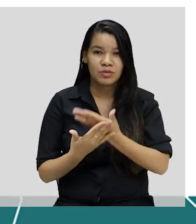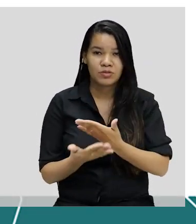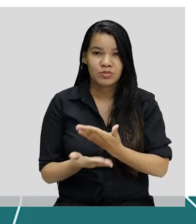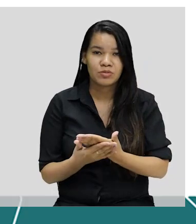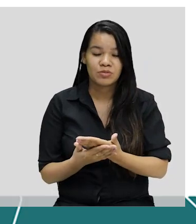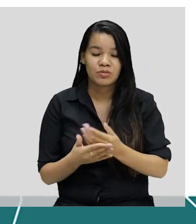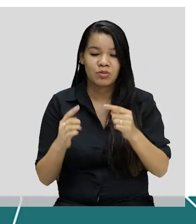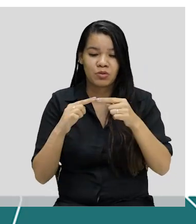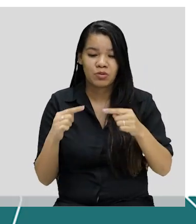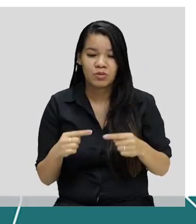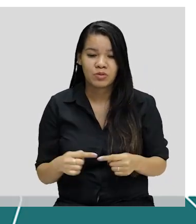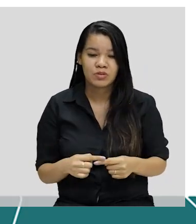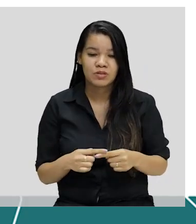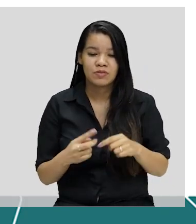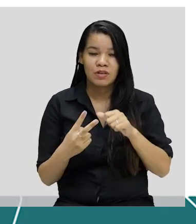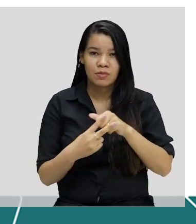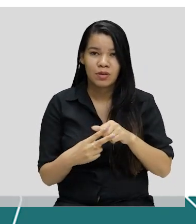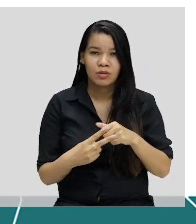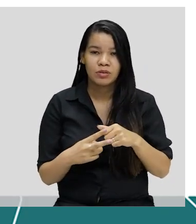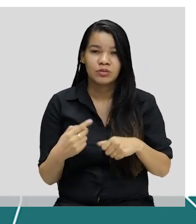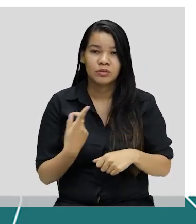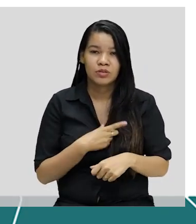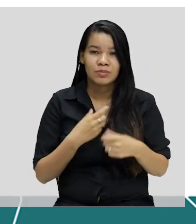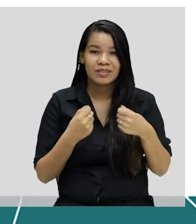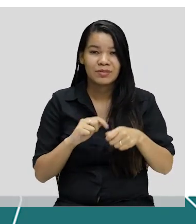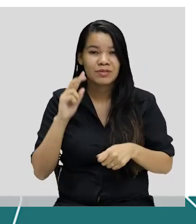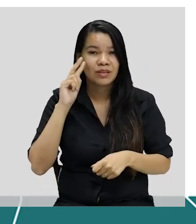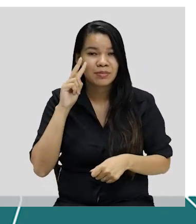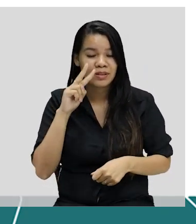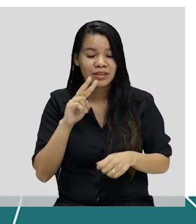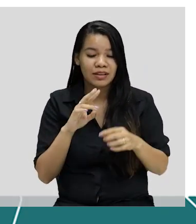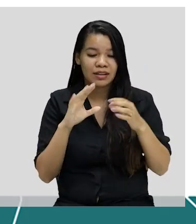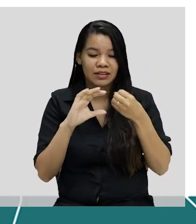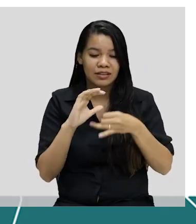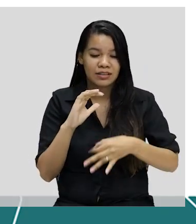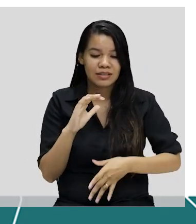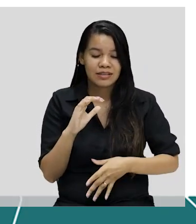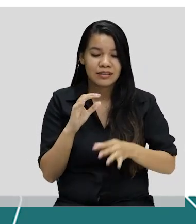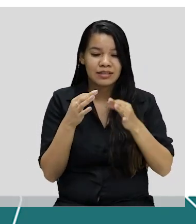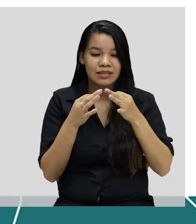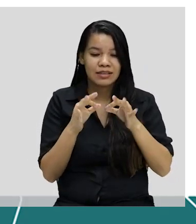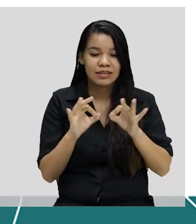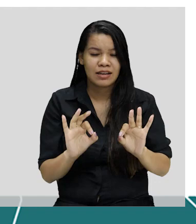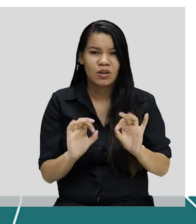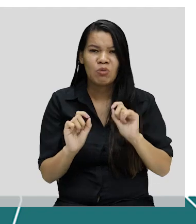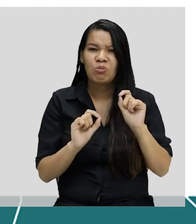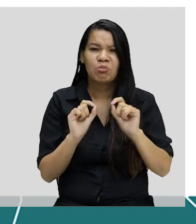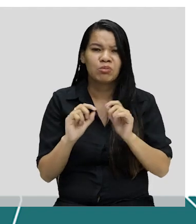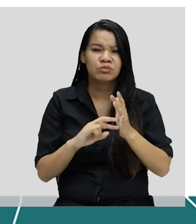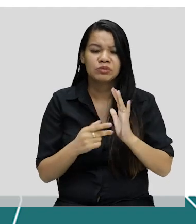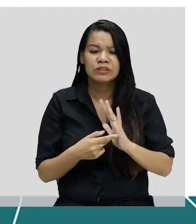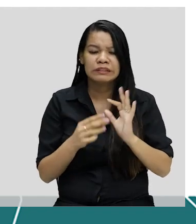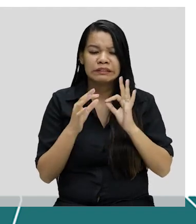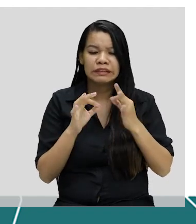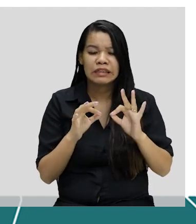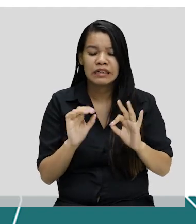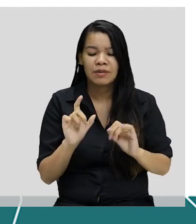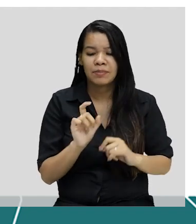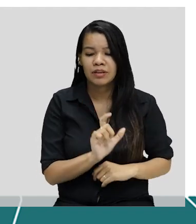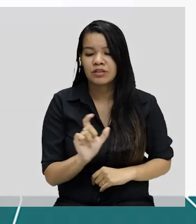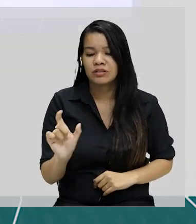relembrarmos alguns aspectos da sintaxe. A sintaxe é a parte da gramática que trabalha com